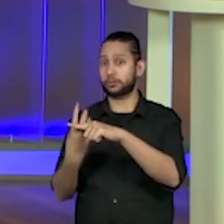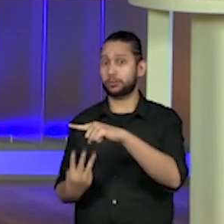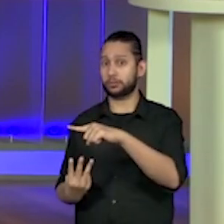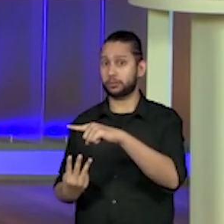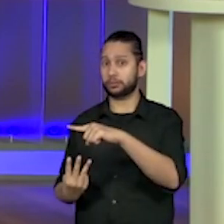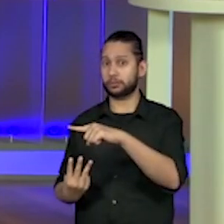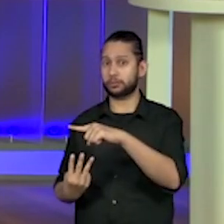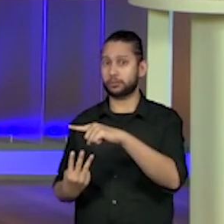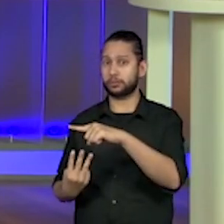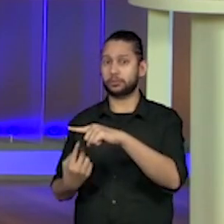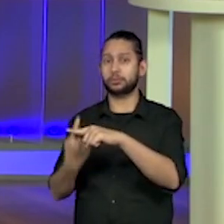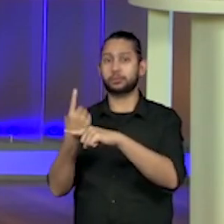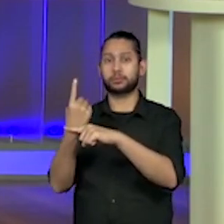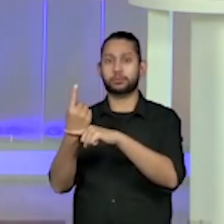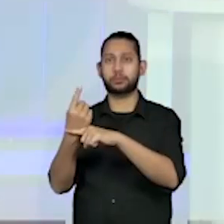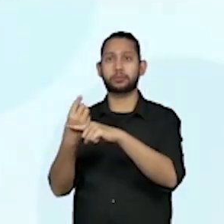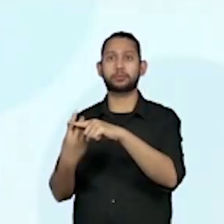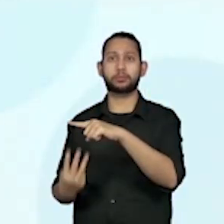que também pode ser.